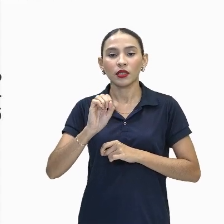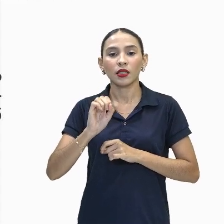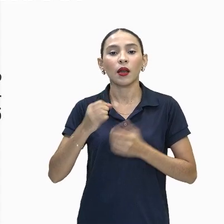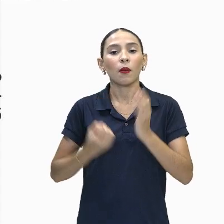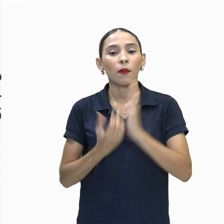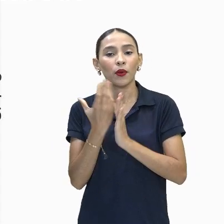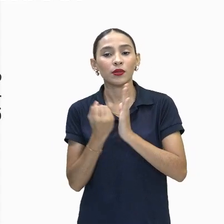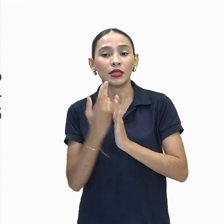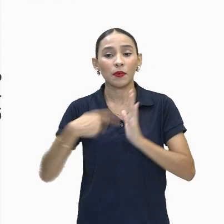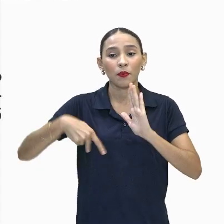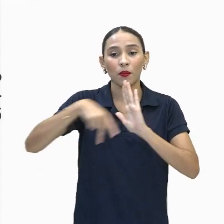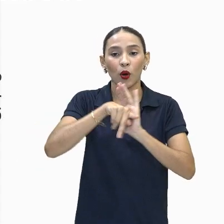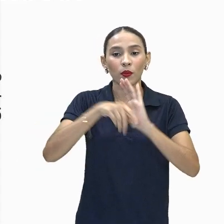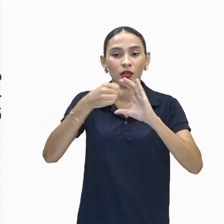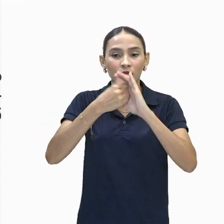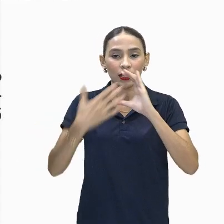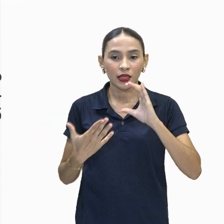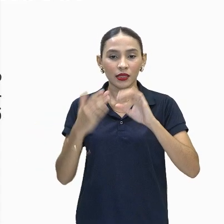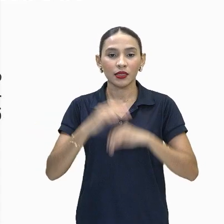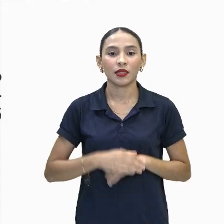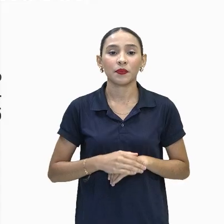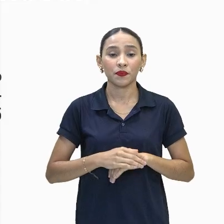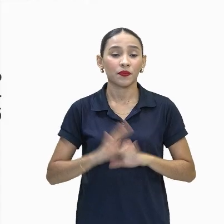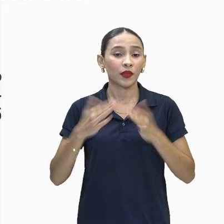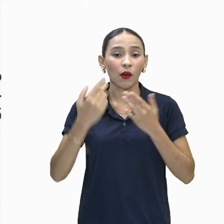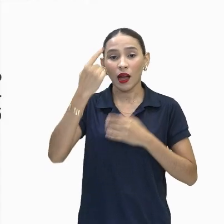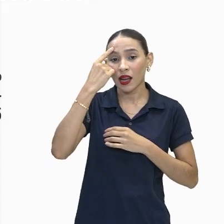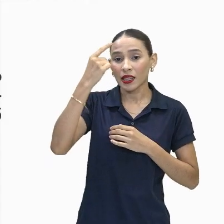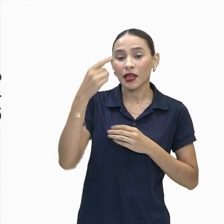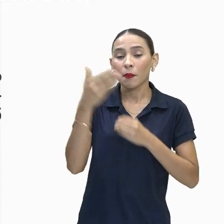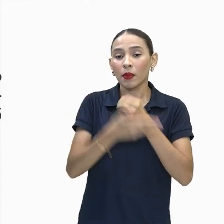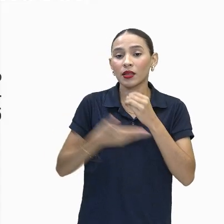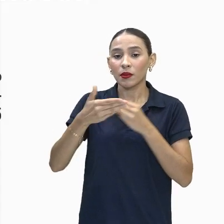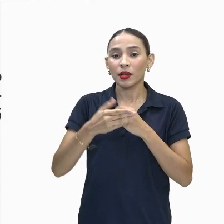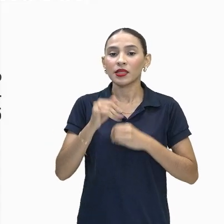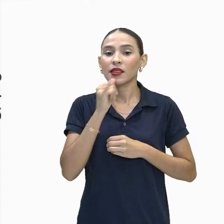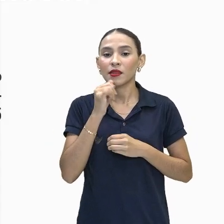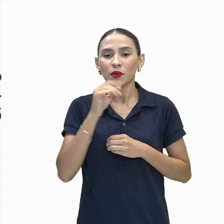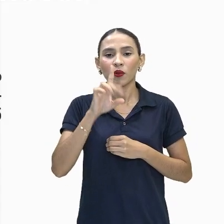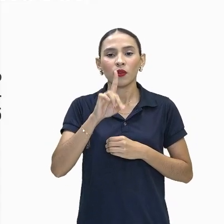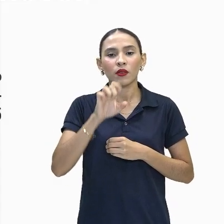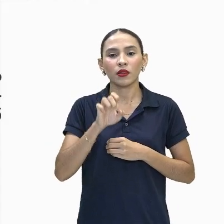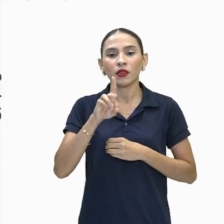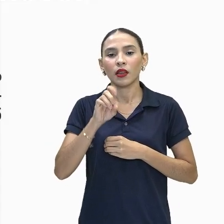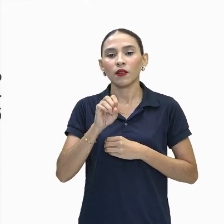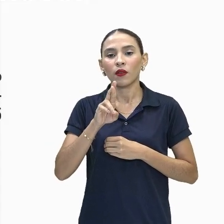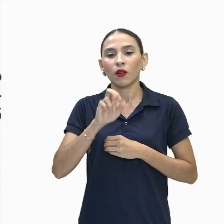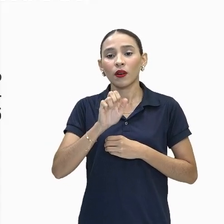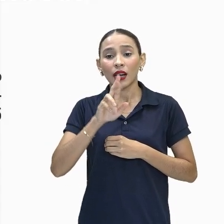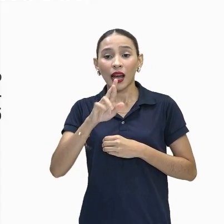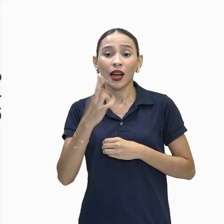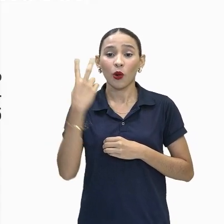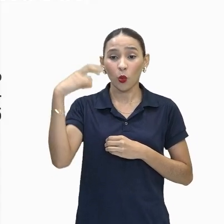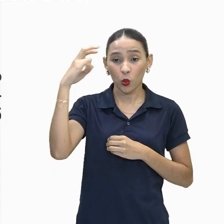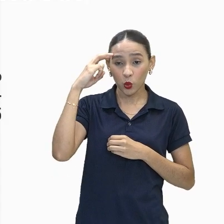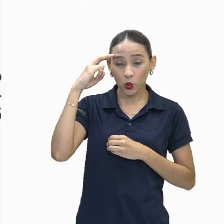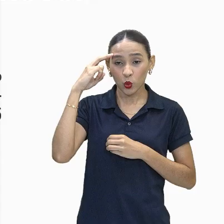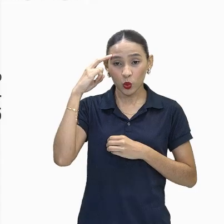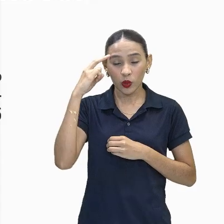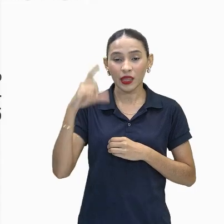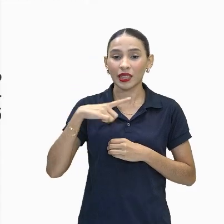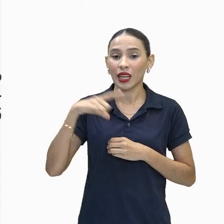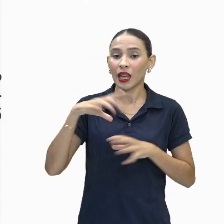algo próprio. Não é? Em suma, a ideia era basicamente devorar essa cultura enriquecida por